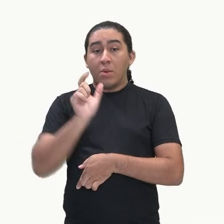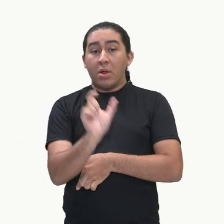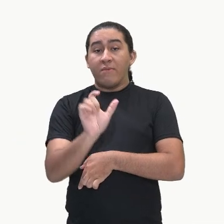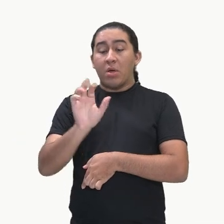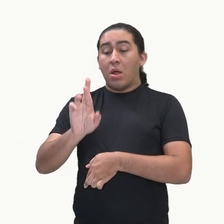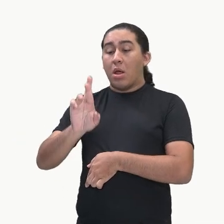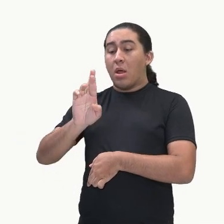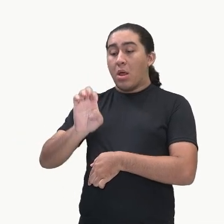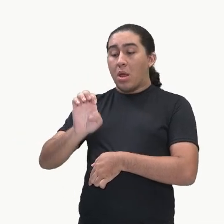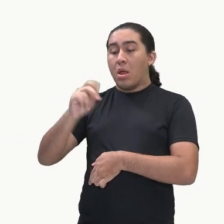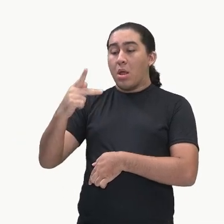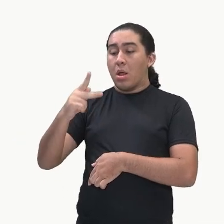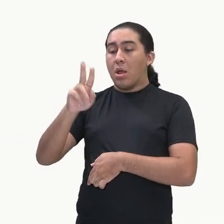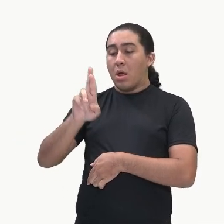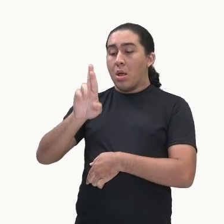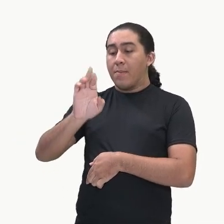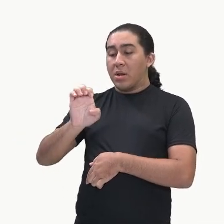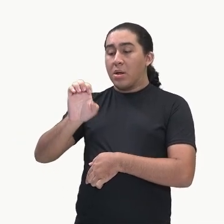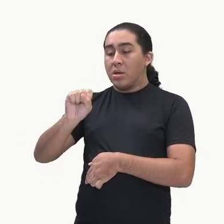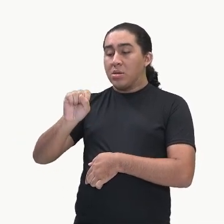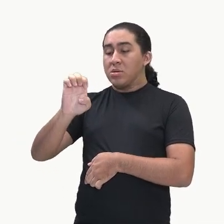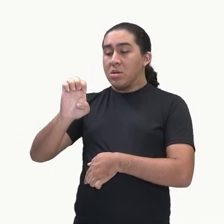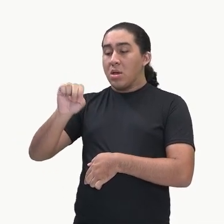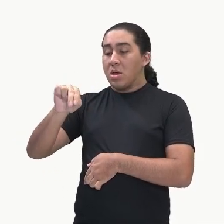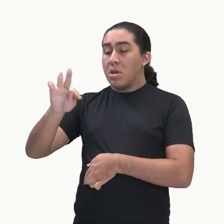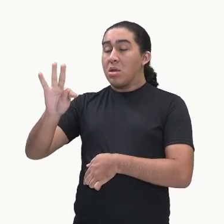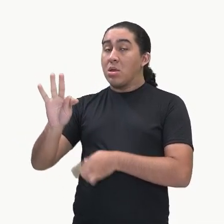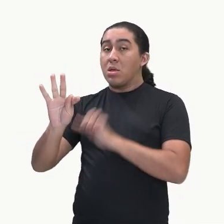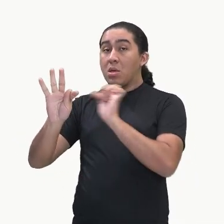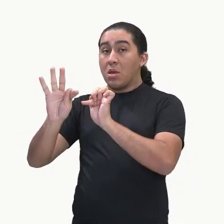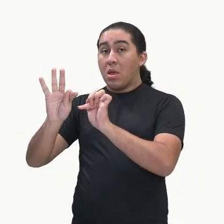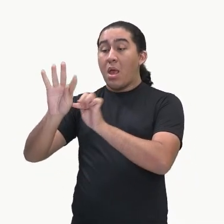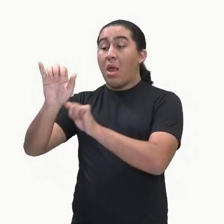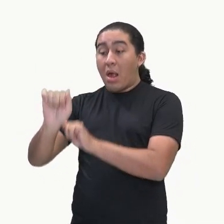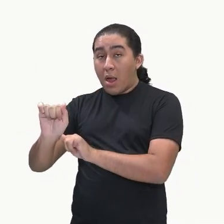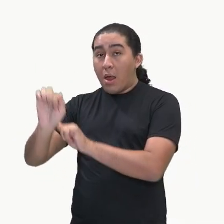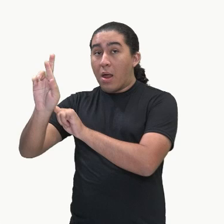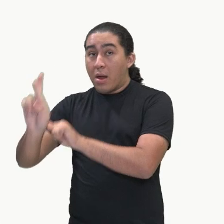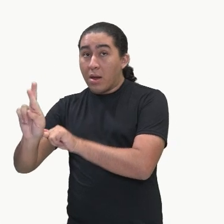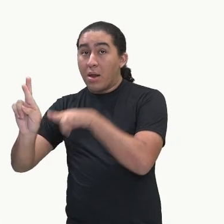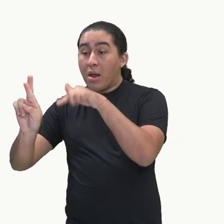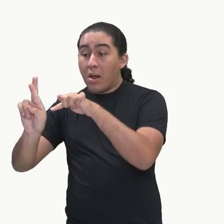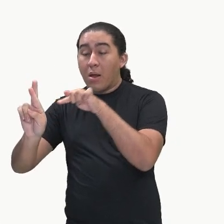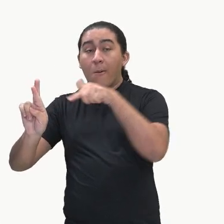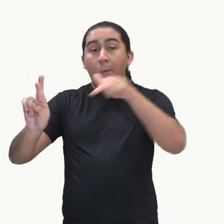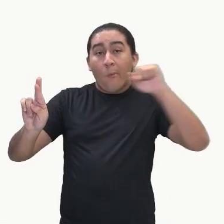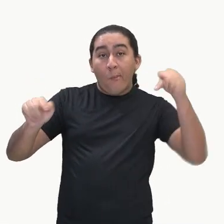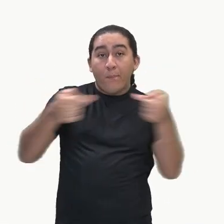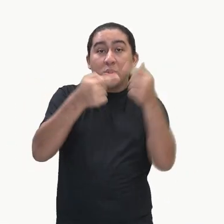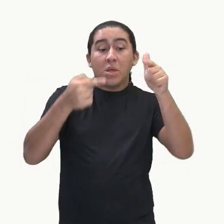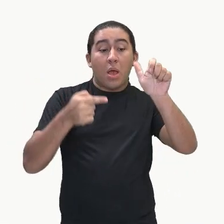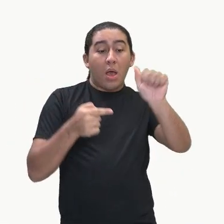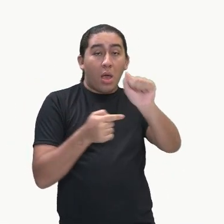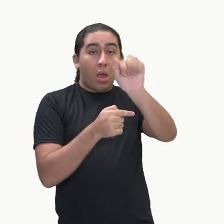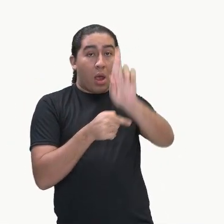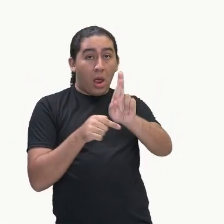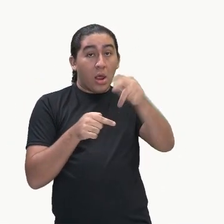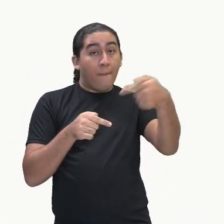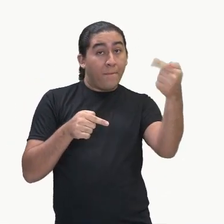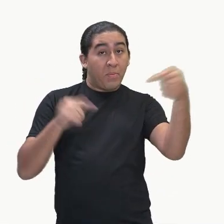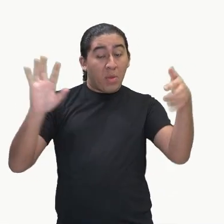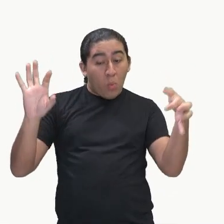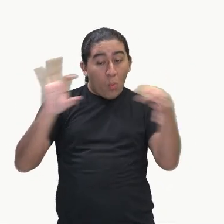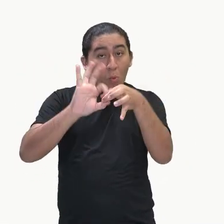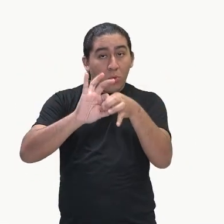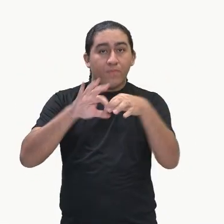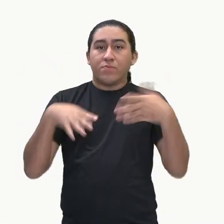Primeira conjugação. Então, sempre lembrando que as conjugações, né, a gente